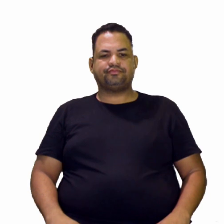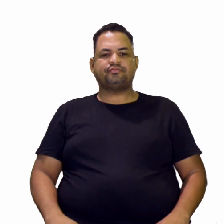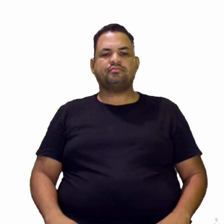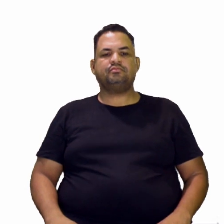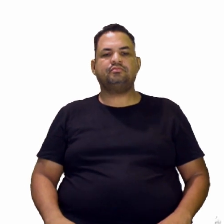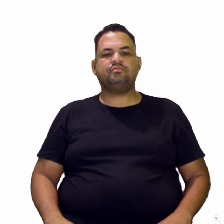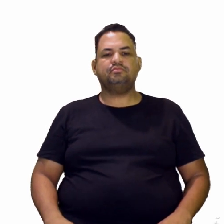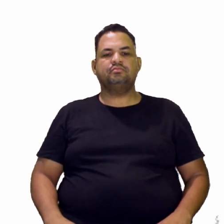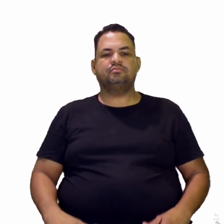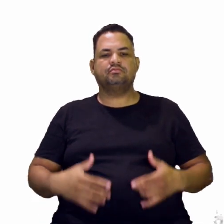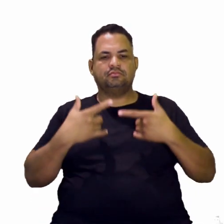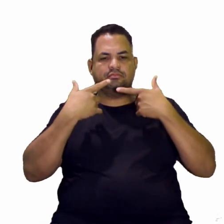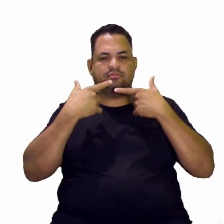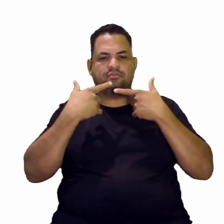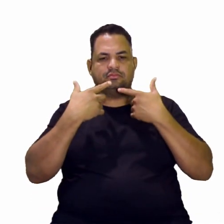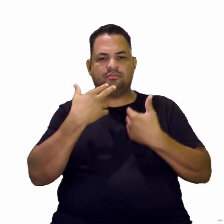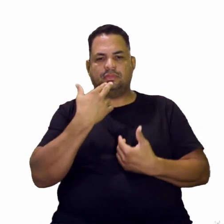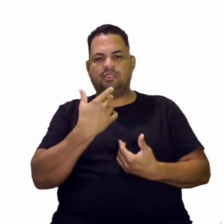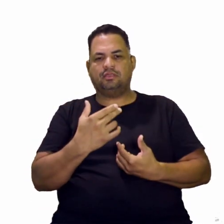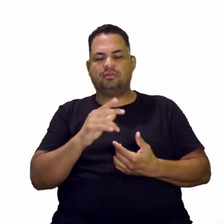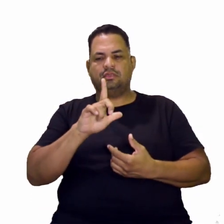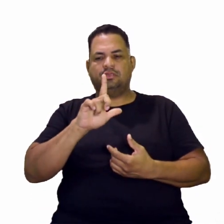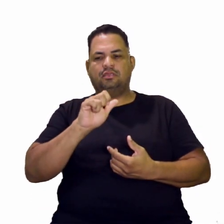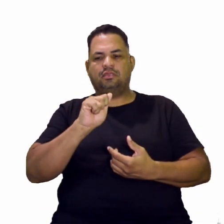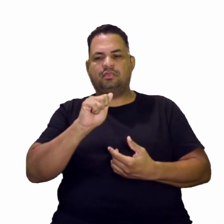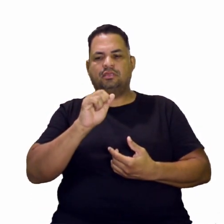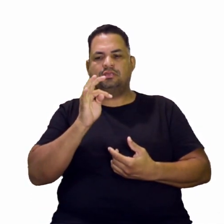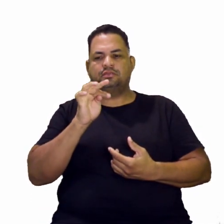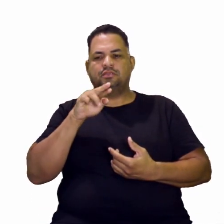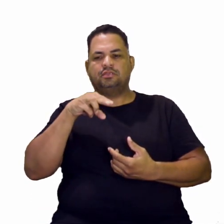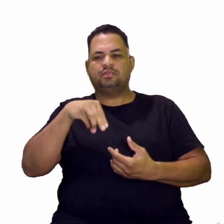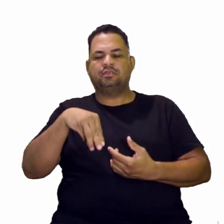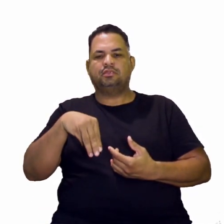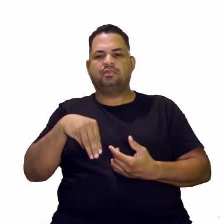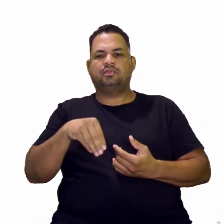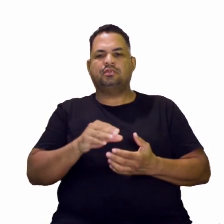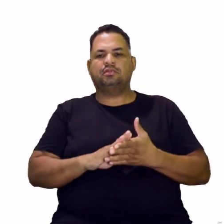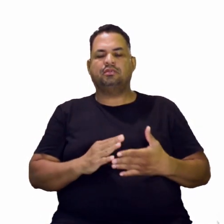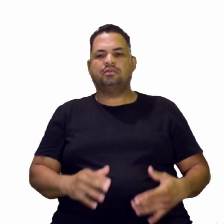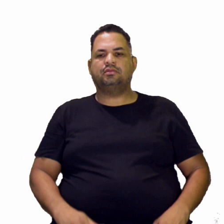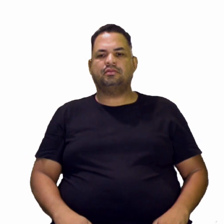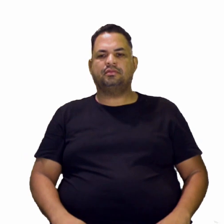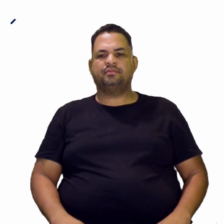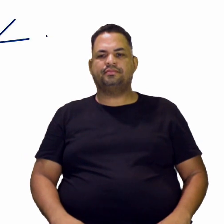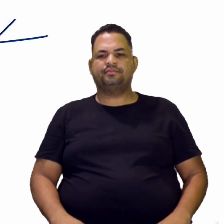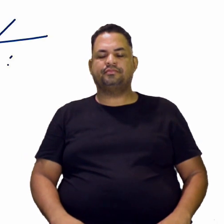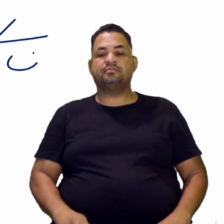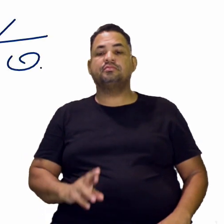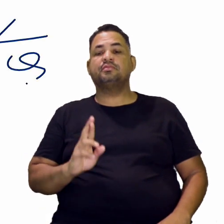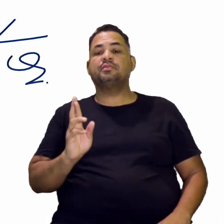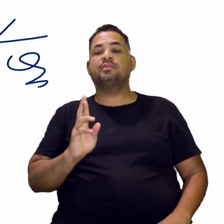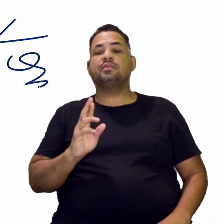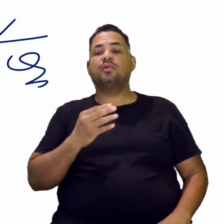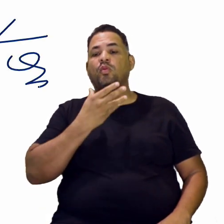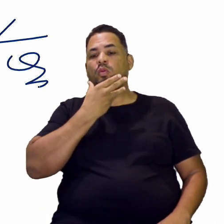na língua latim, tá? E quem que é o cara